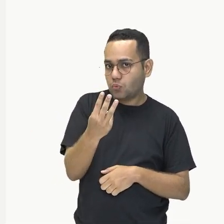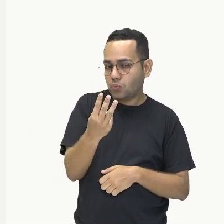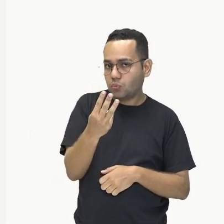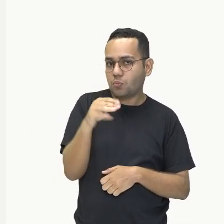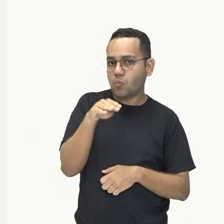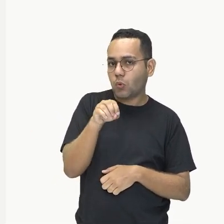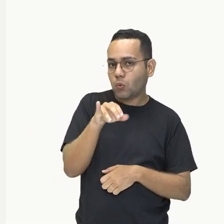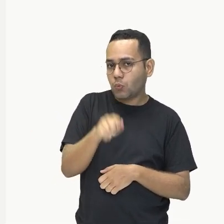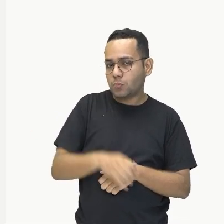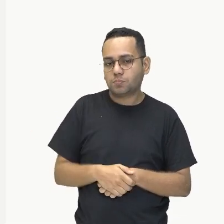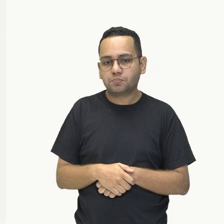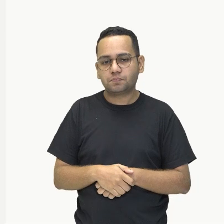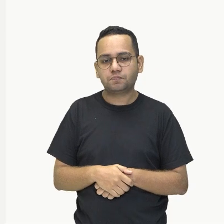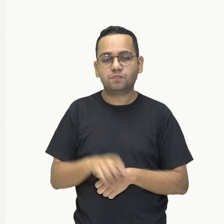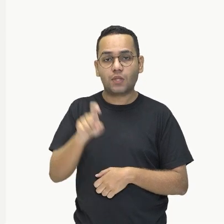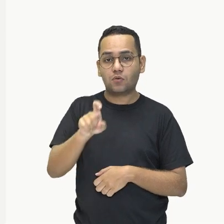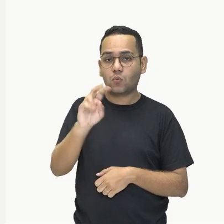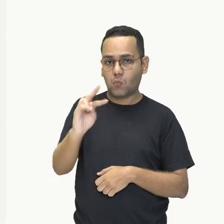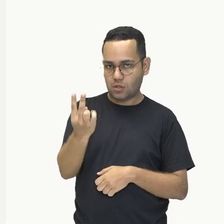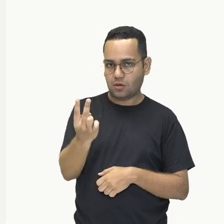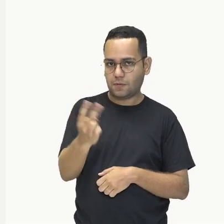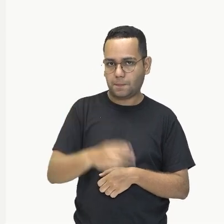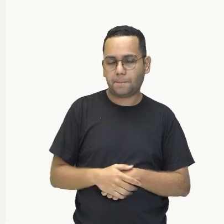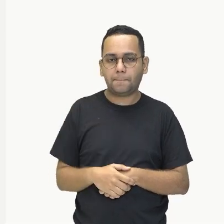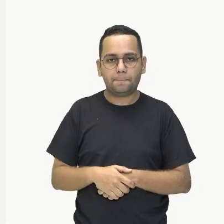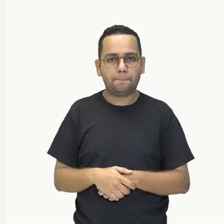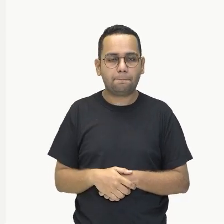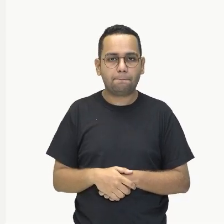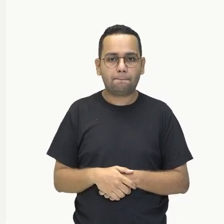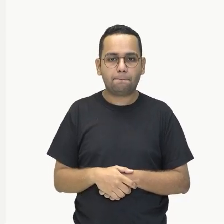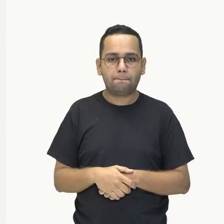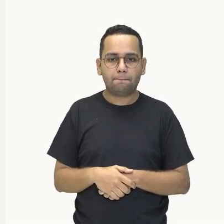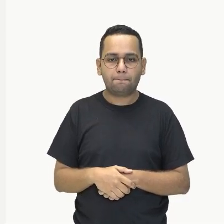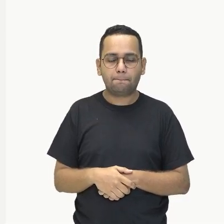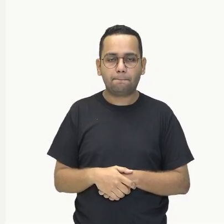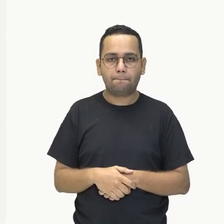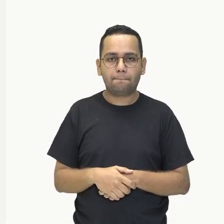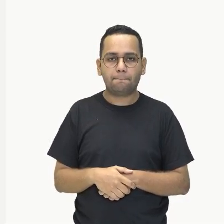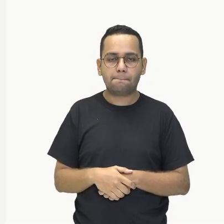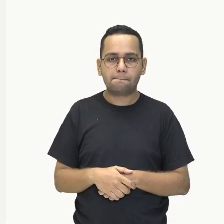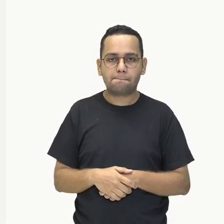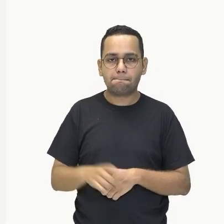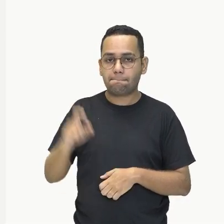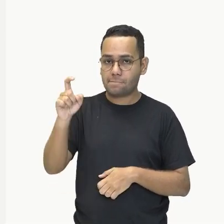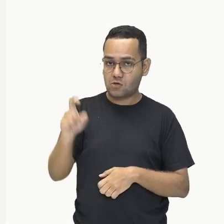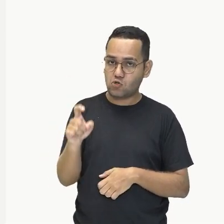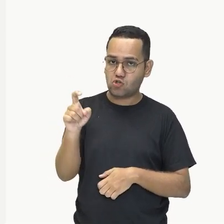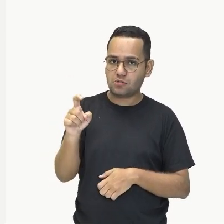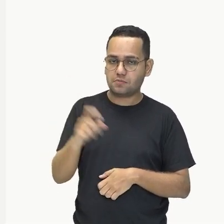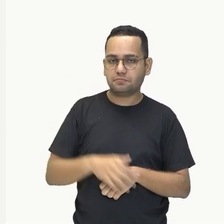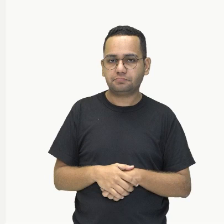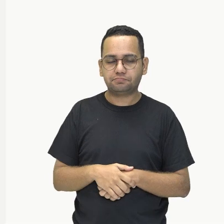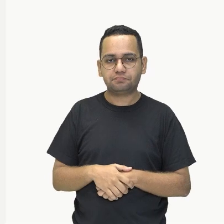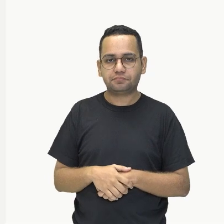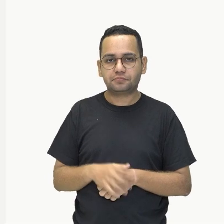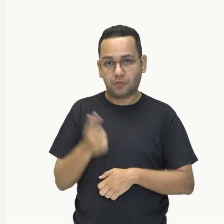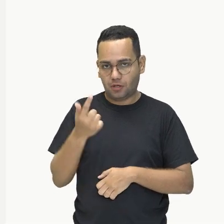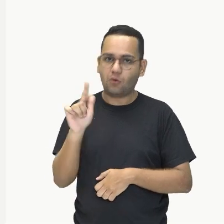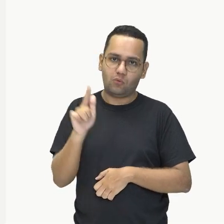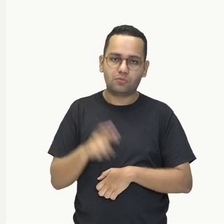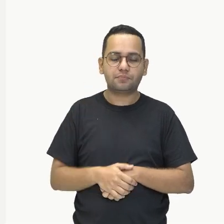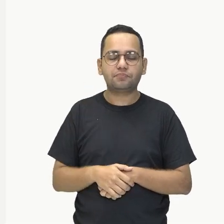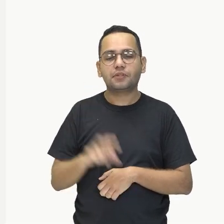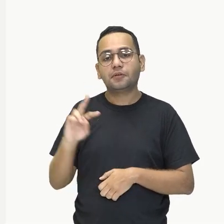monômio. Temos o x ao quadrado, que é outro monômio. Temos o x, que é